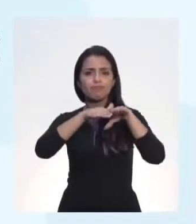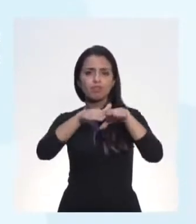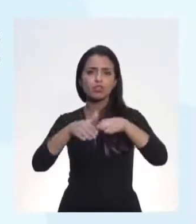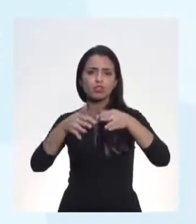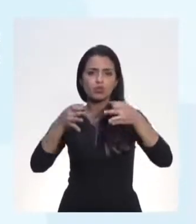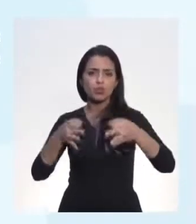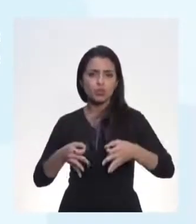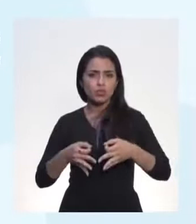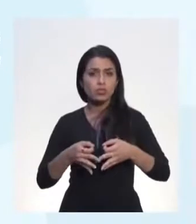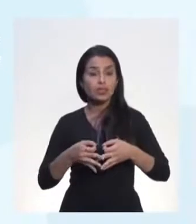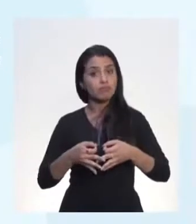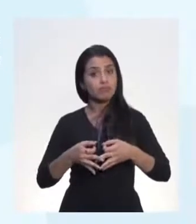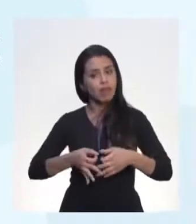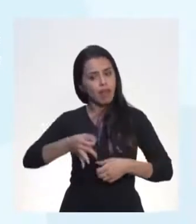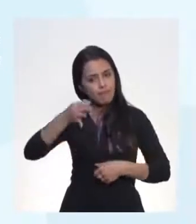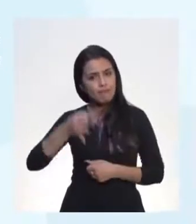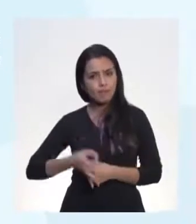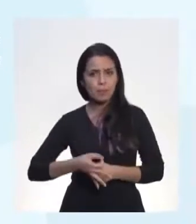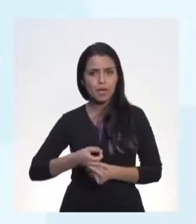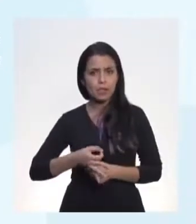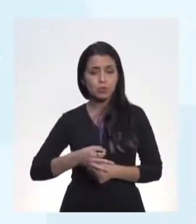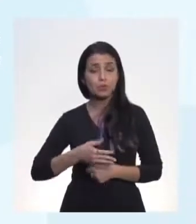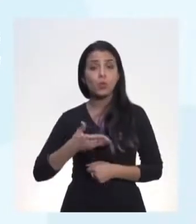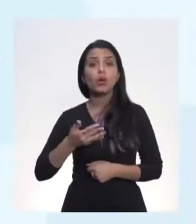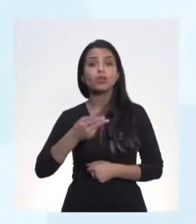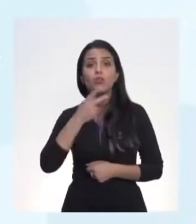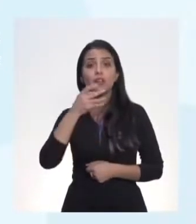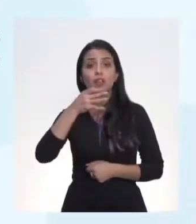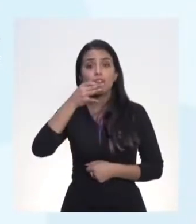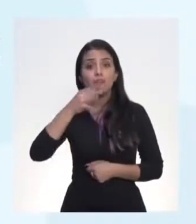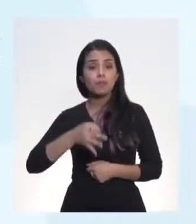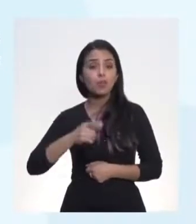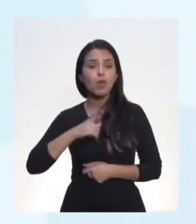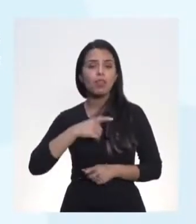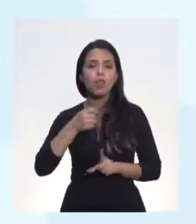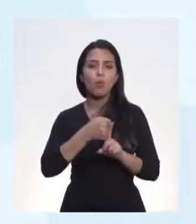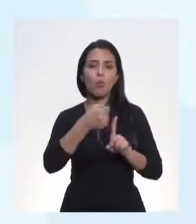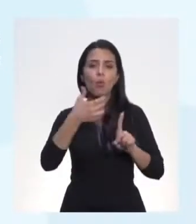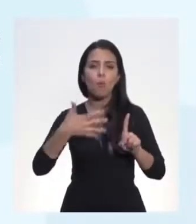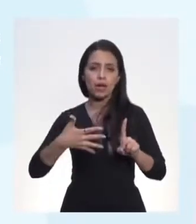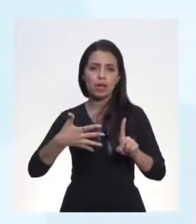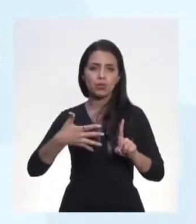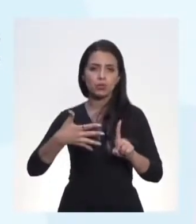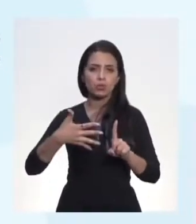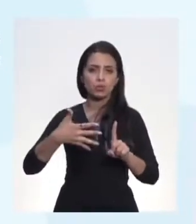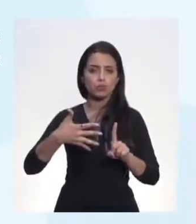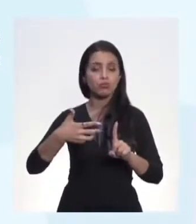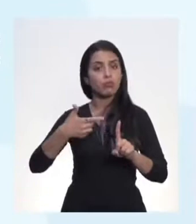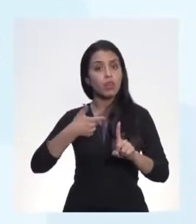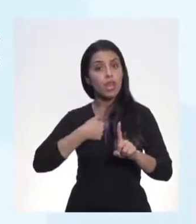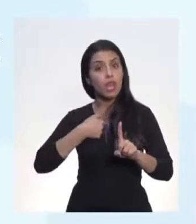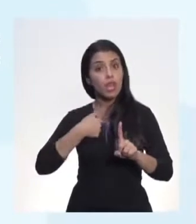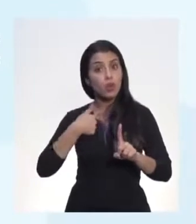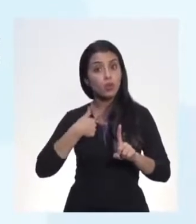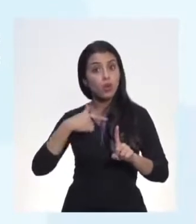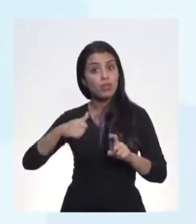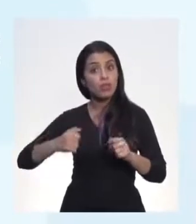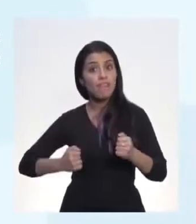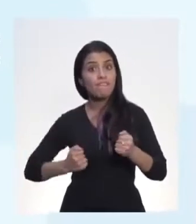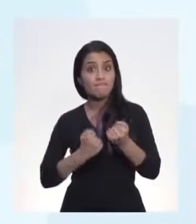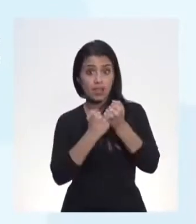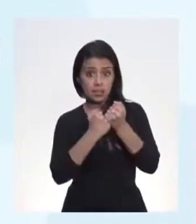se ler. Quando eu tenho essa afirmação, eu tenho um argumento. Eu defendo uma opinião,